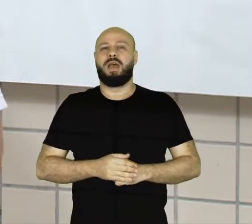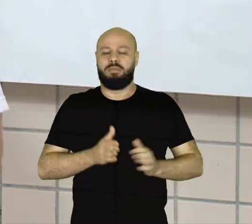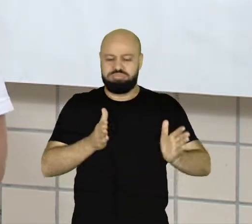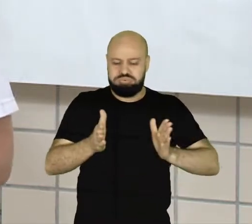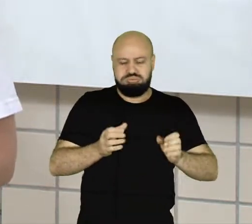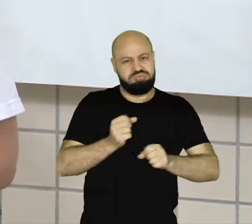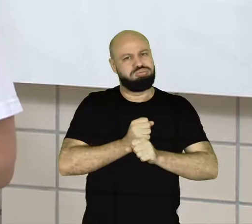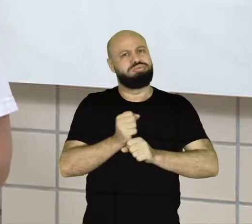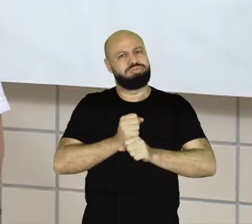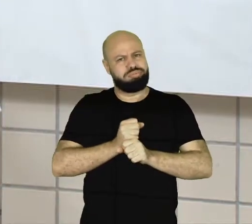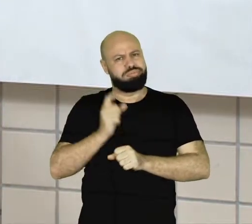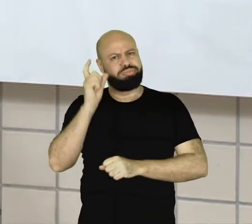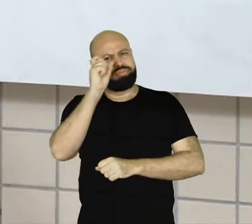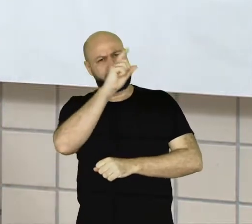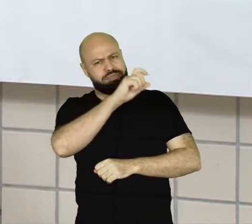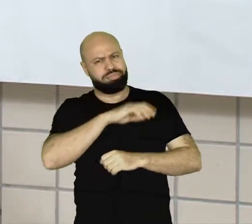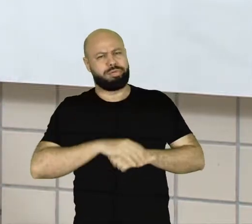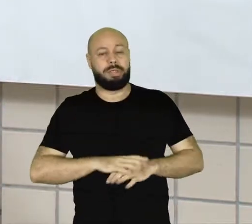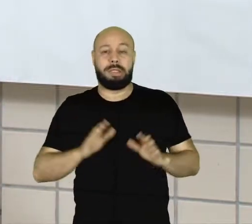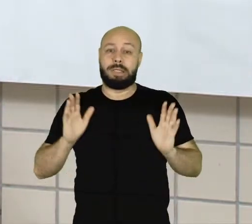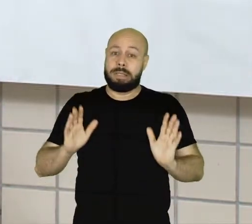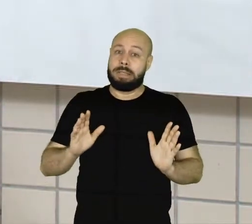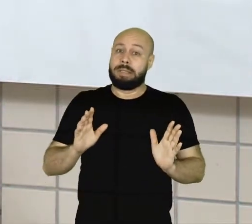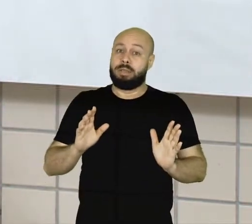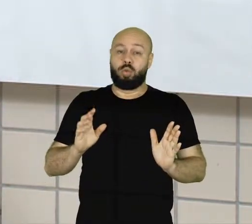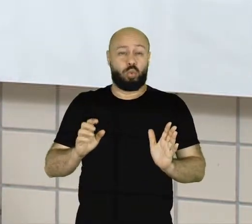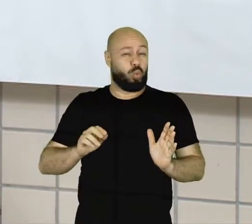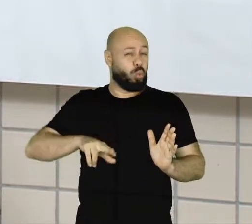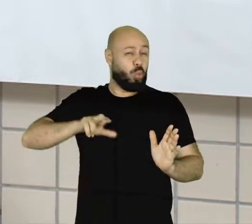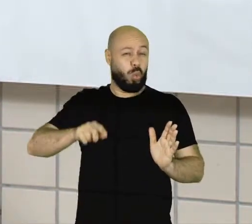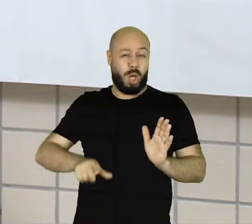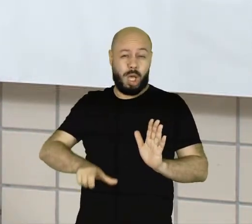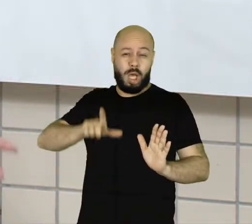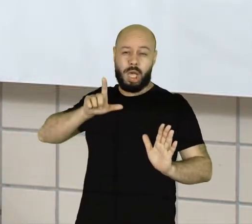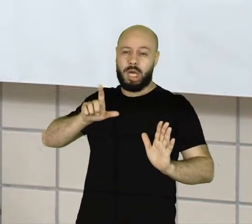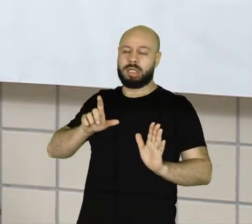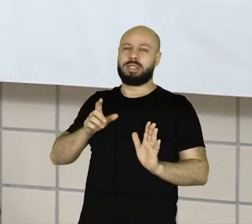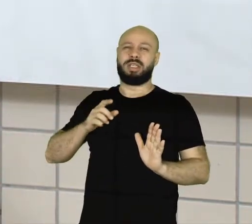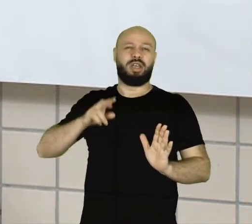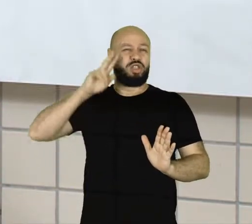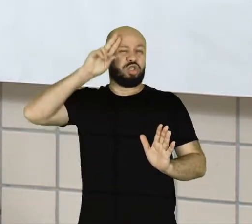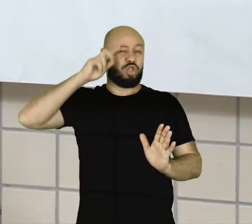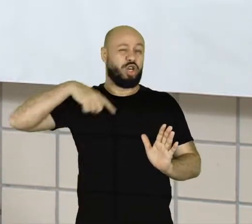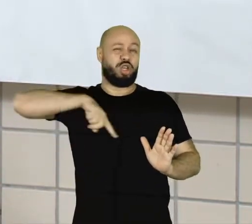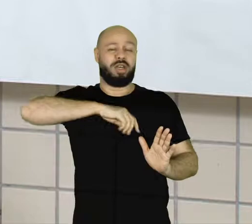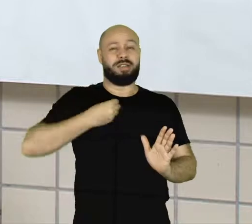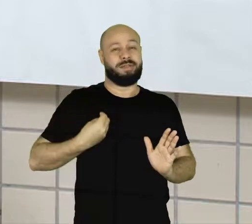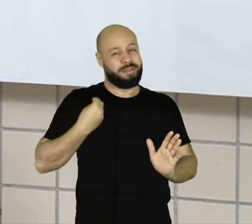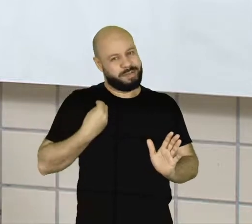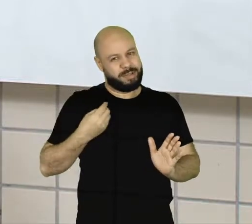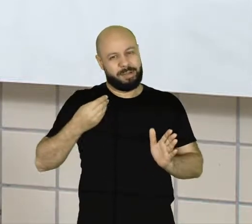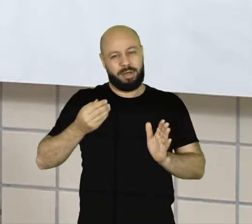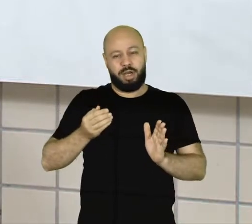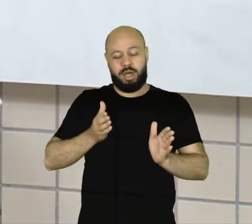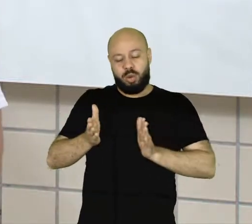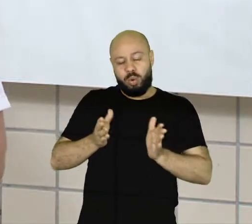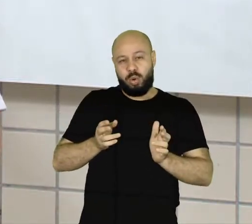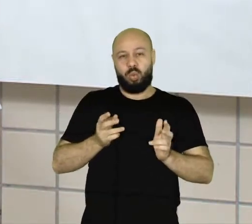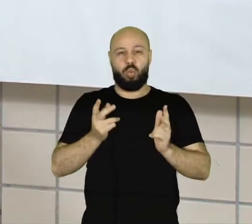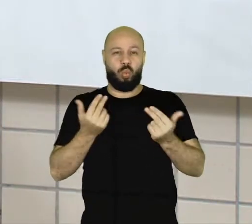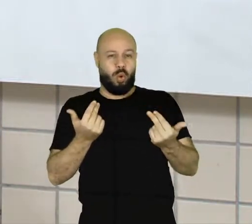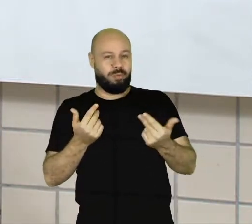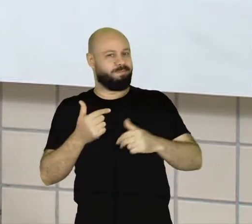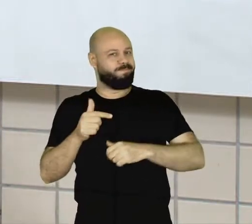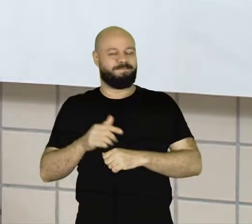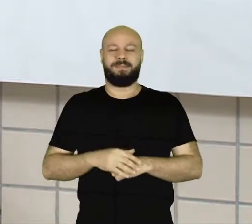bastante difícil, único, né? Nunca tinha acontecido isso, não na nossa história, não que a gente lembrasse, mas no